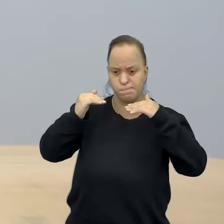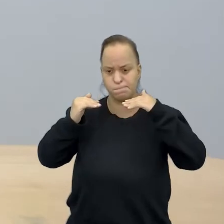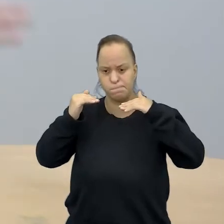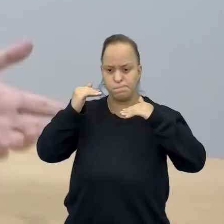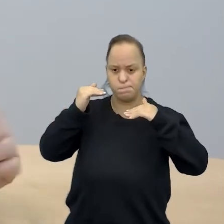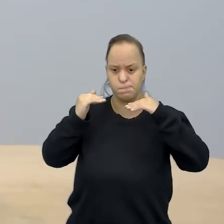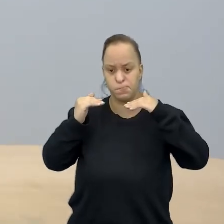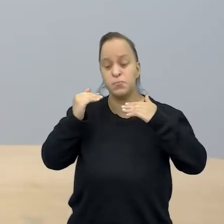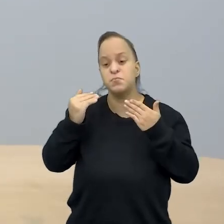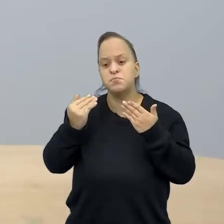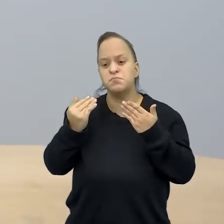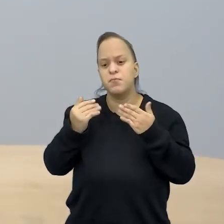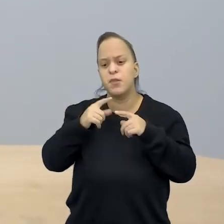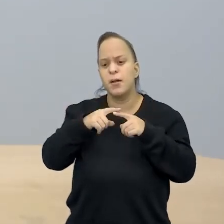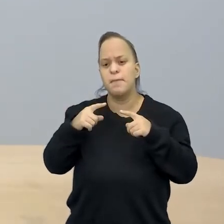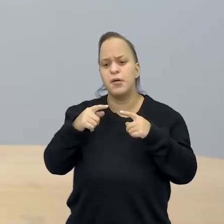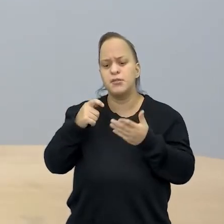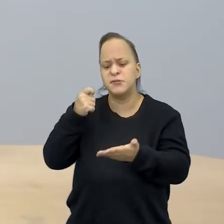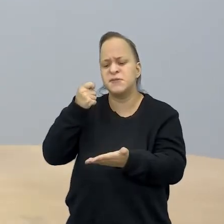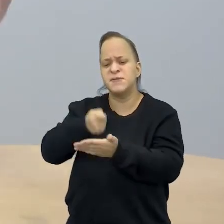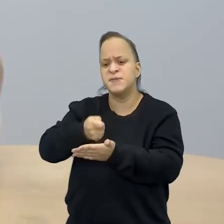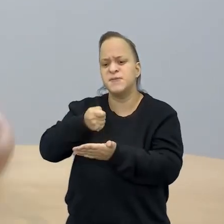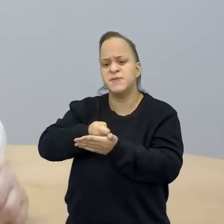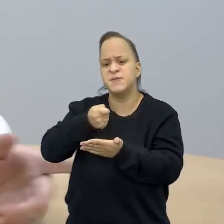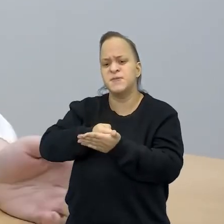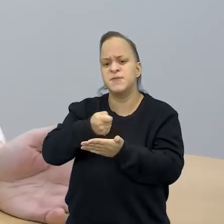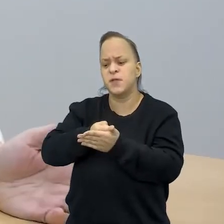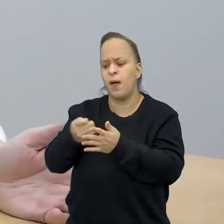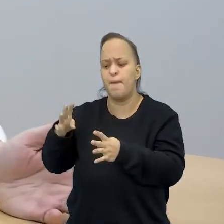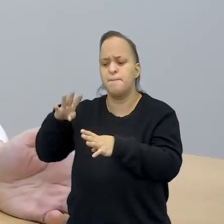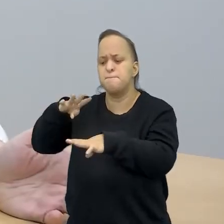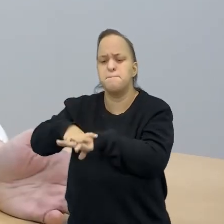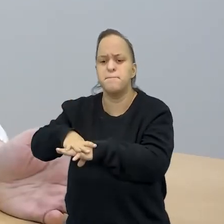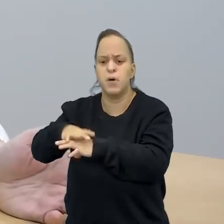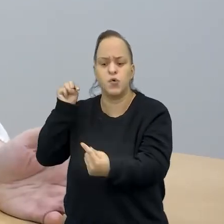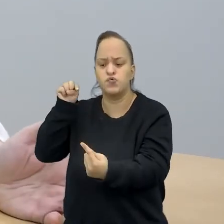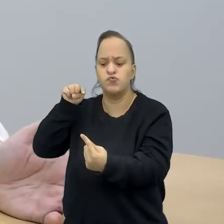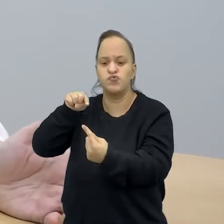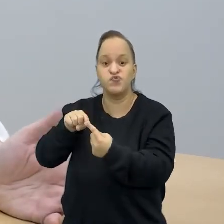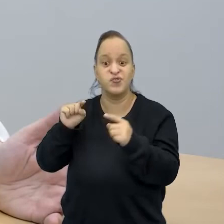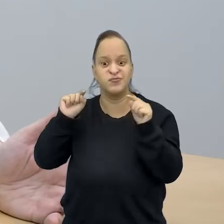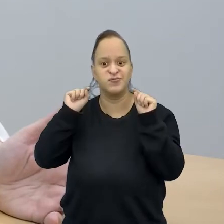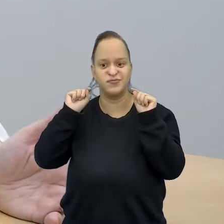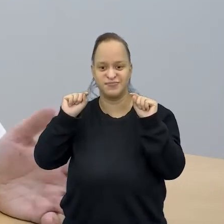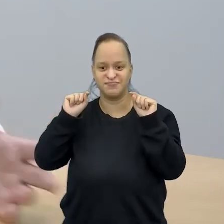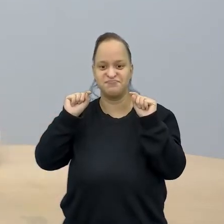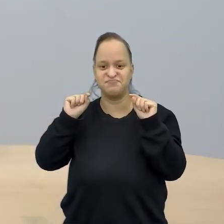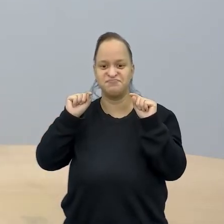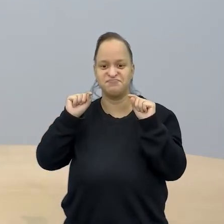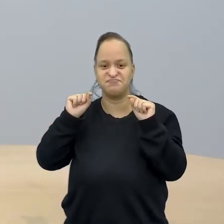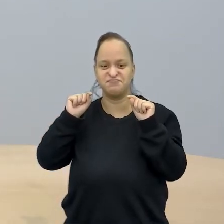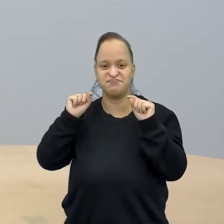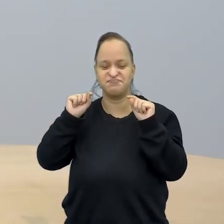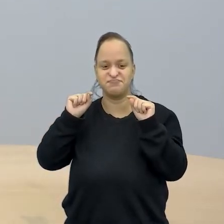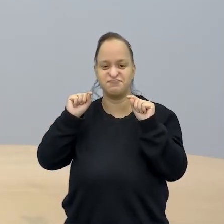que é a função de uma punição? Qual que é a função de uma prisão, diz o Foucault? Bom, visa